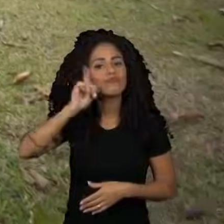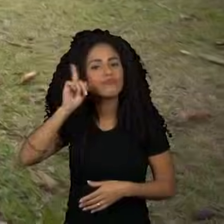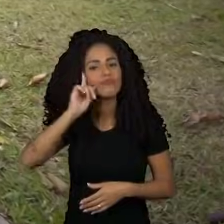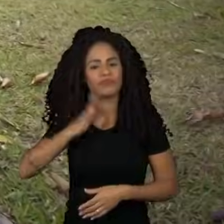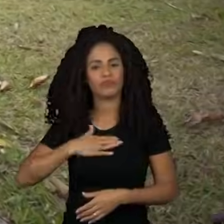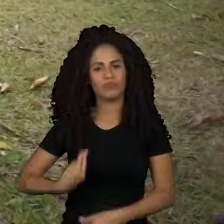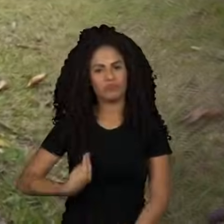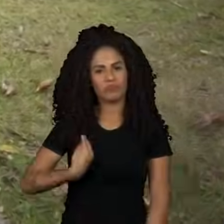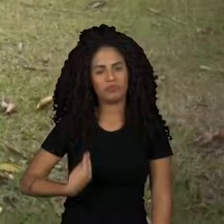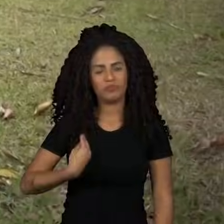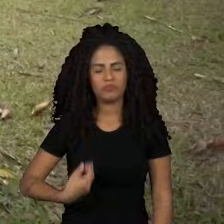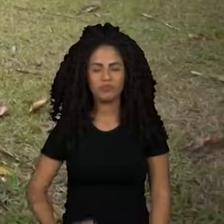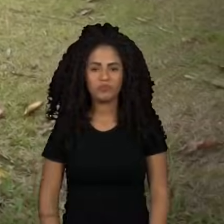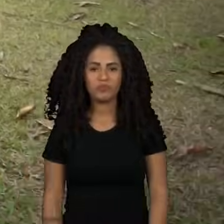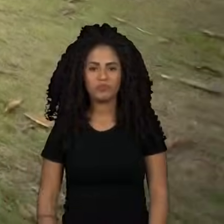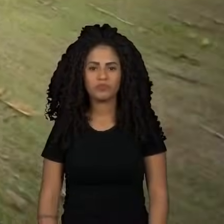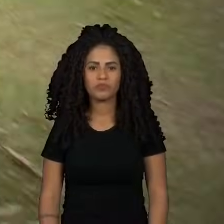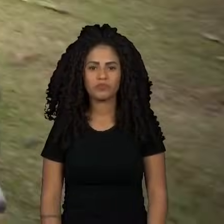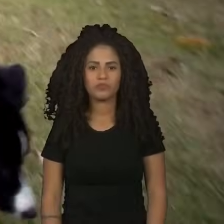dia.